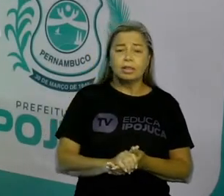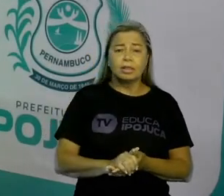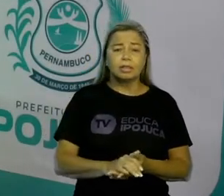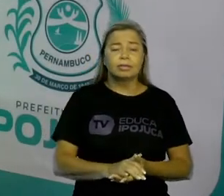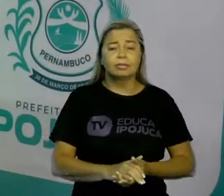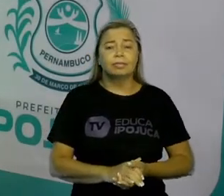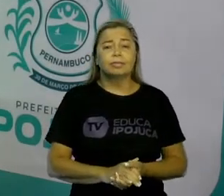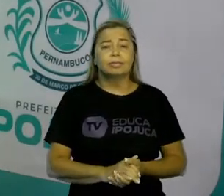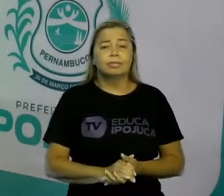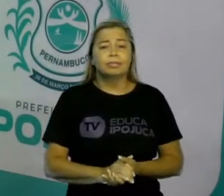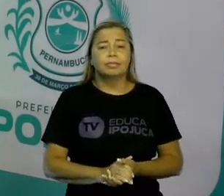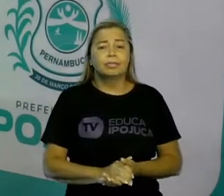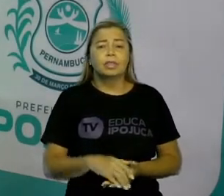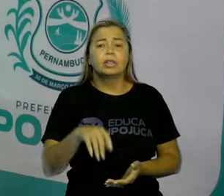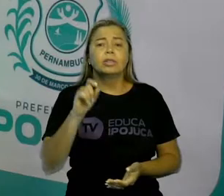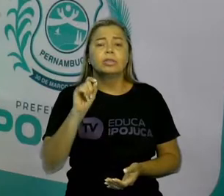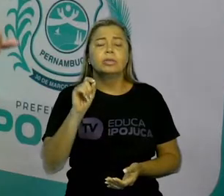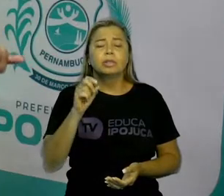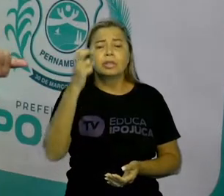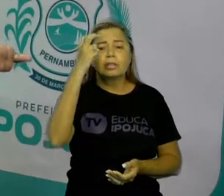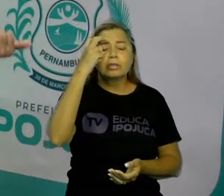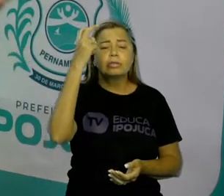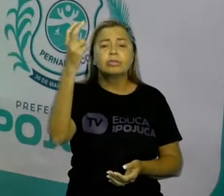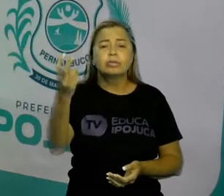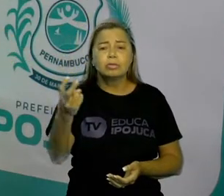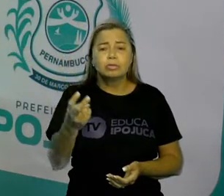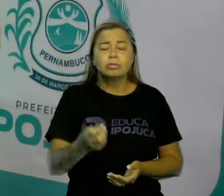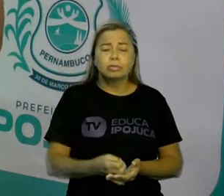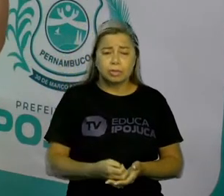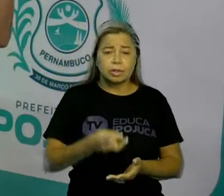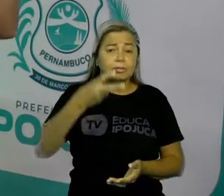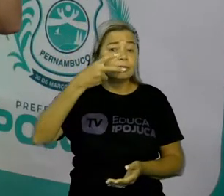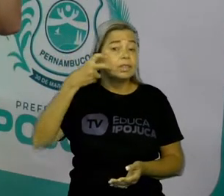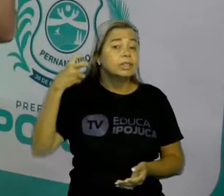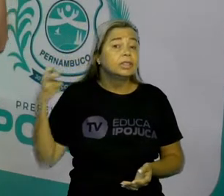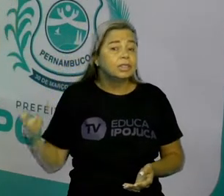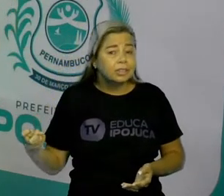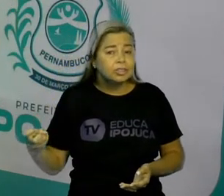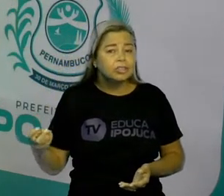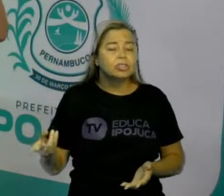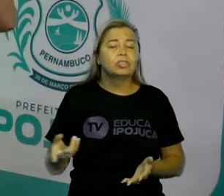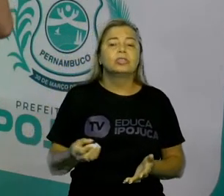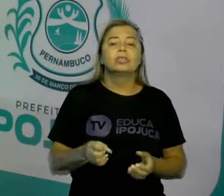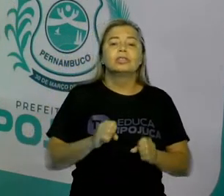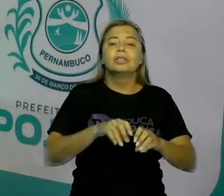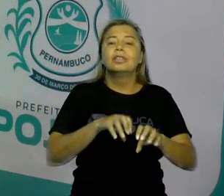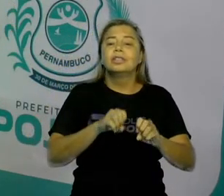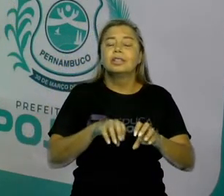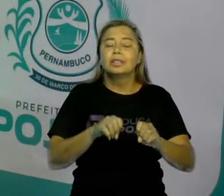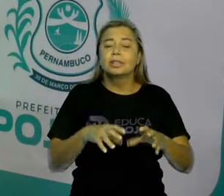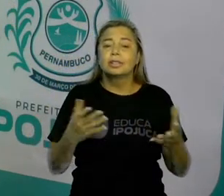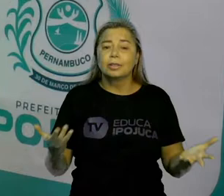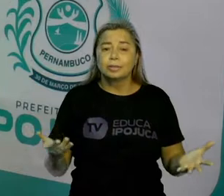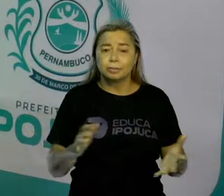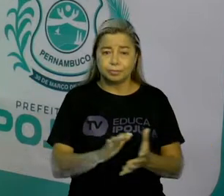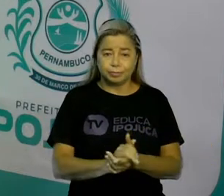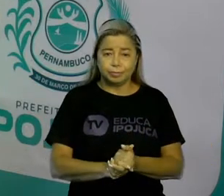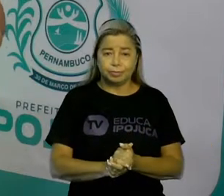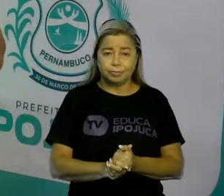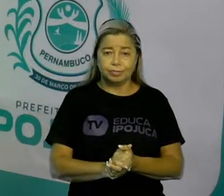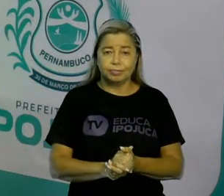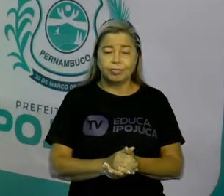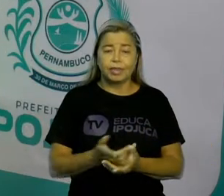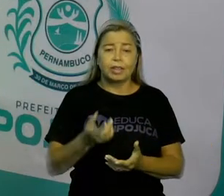Então, o que a cultura indígena deixou para a gente? Esses traços que a gente busca entender o que é.